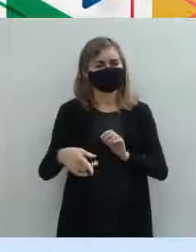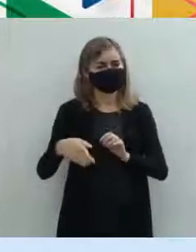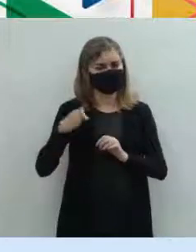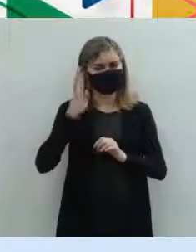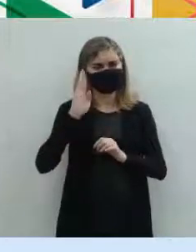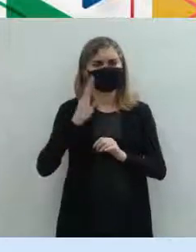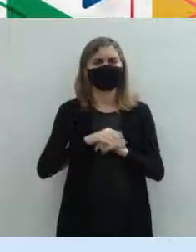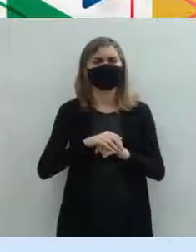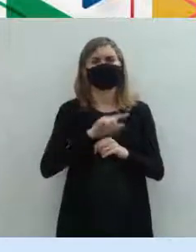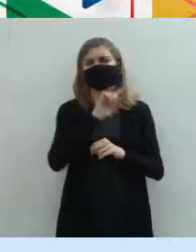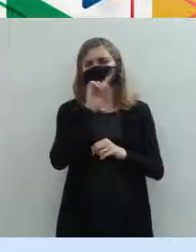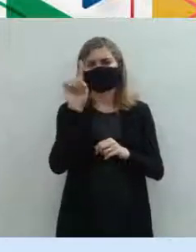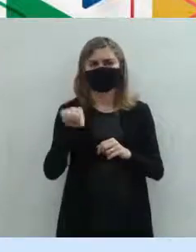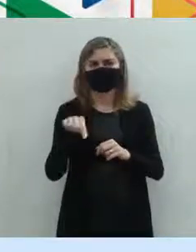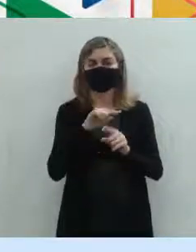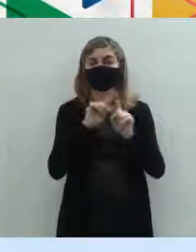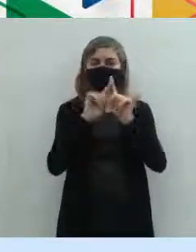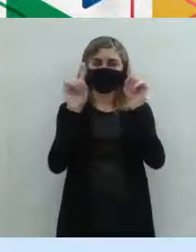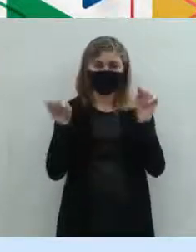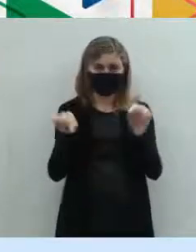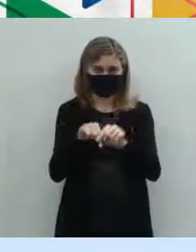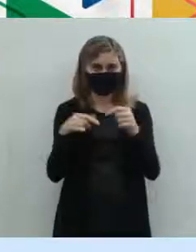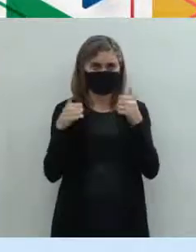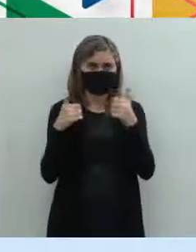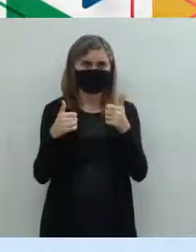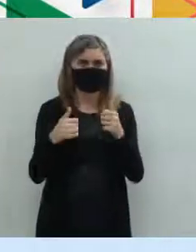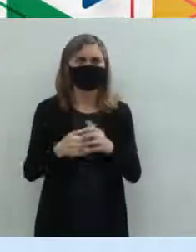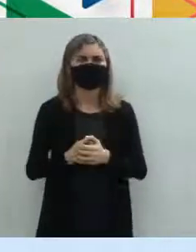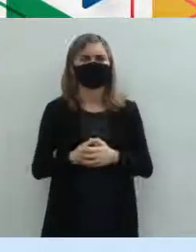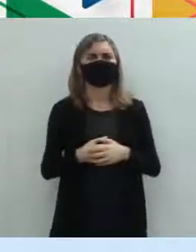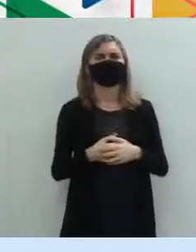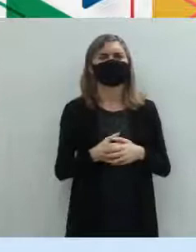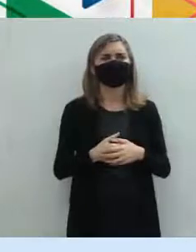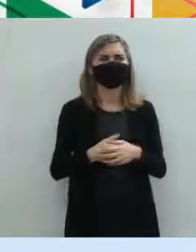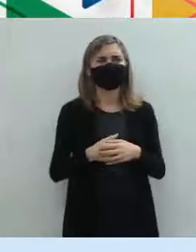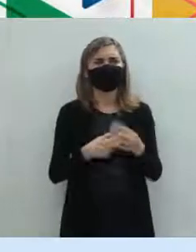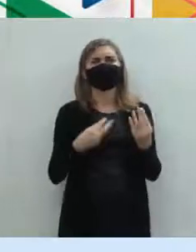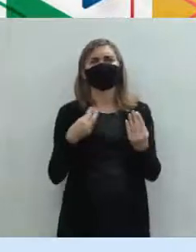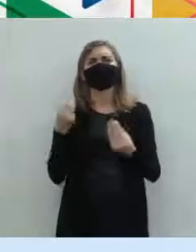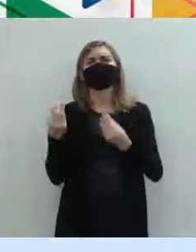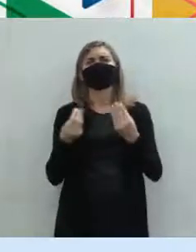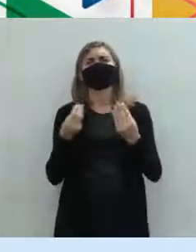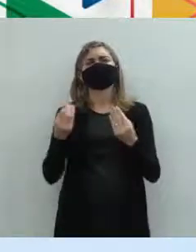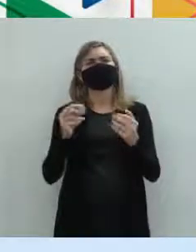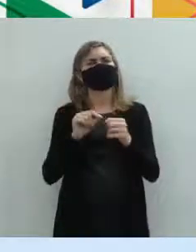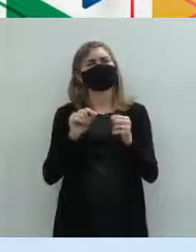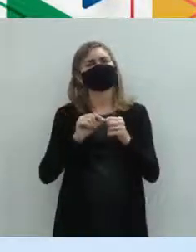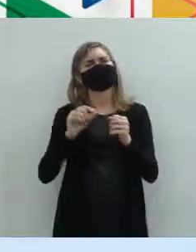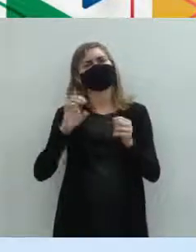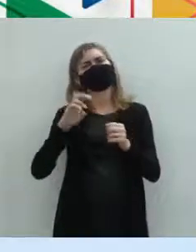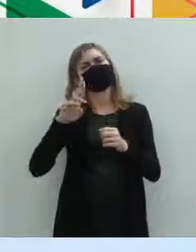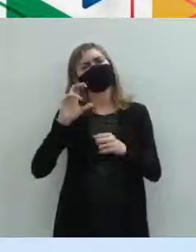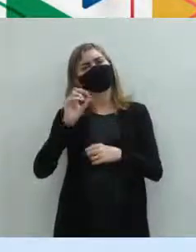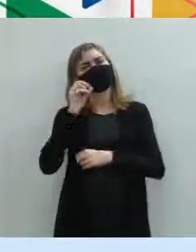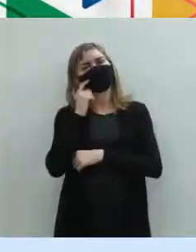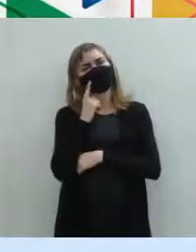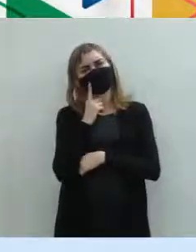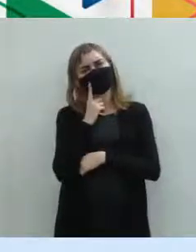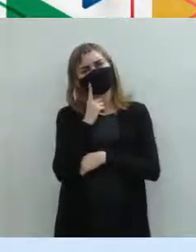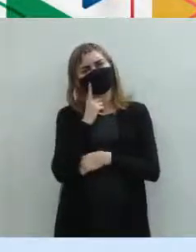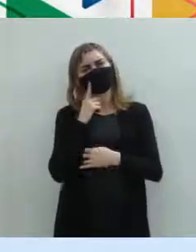outra vertical, e formamos um quadrado. Beleza? Como é que isso vai se transformar num cubo, professora? Vocês podem me